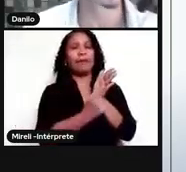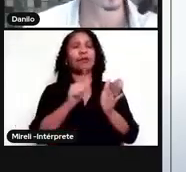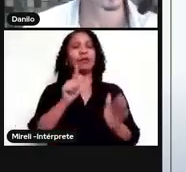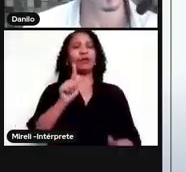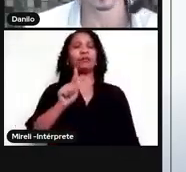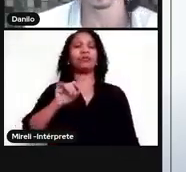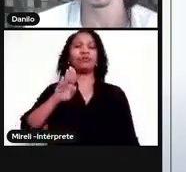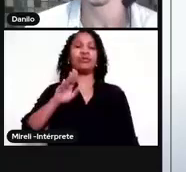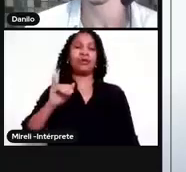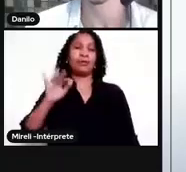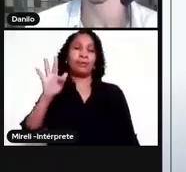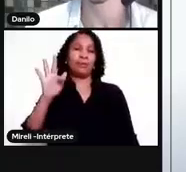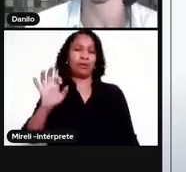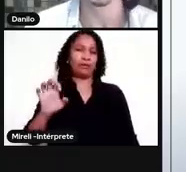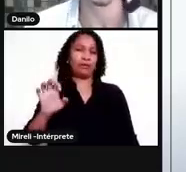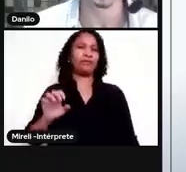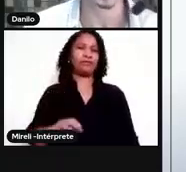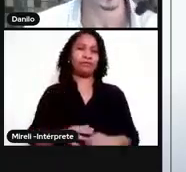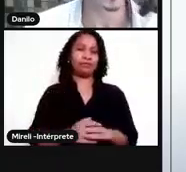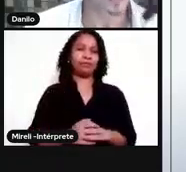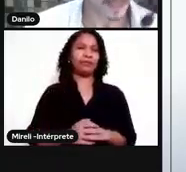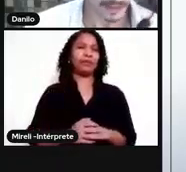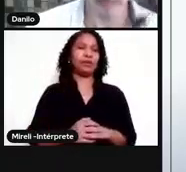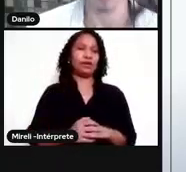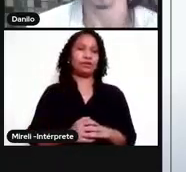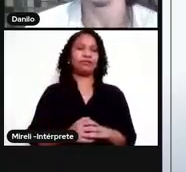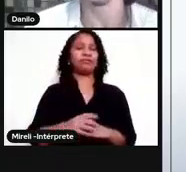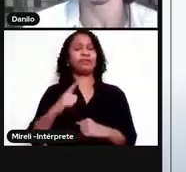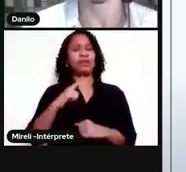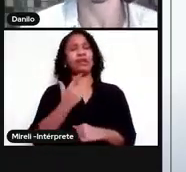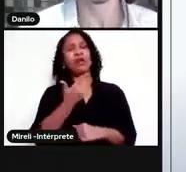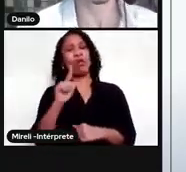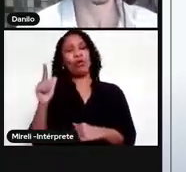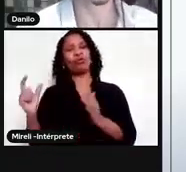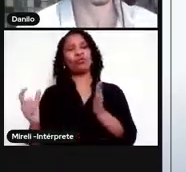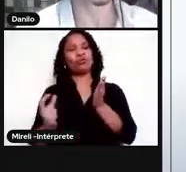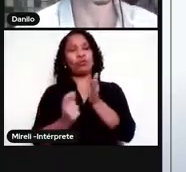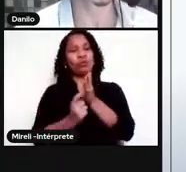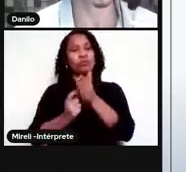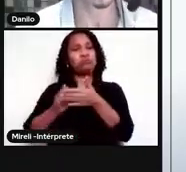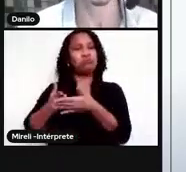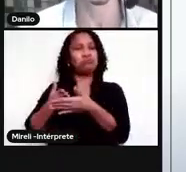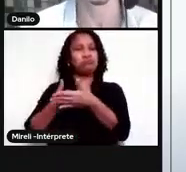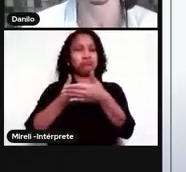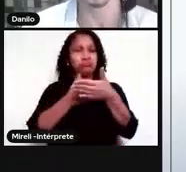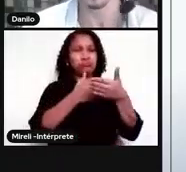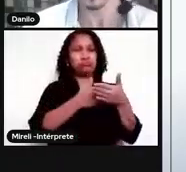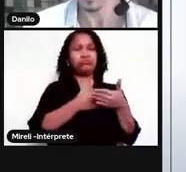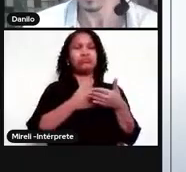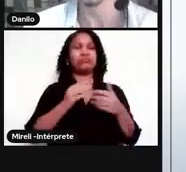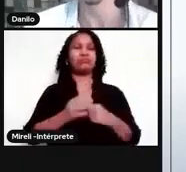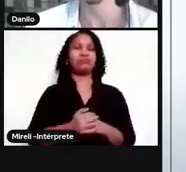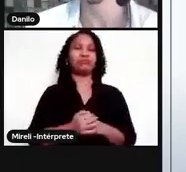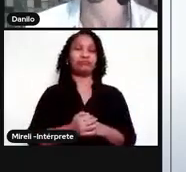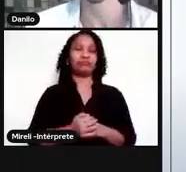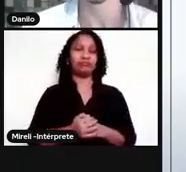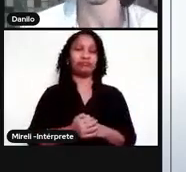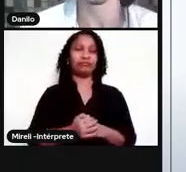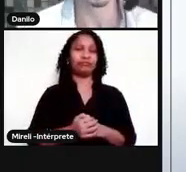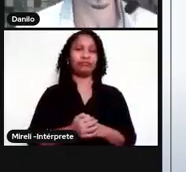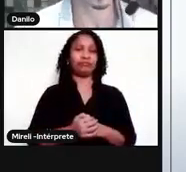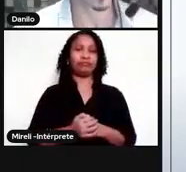com outros programas que eram mais restritos. Então, foi observado as sinonímias